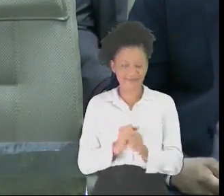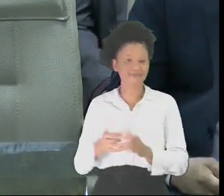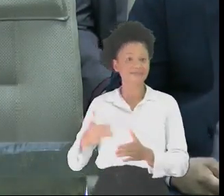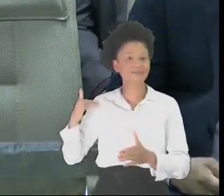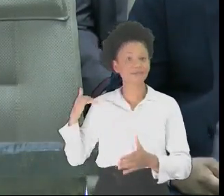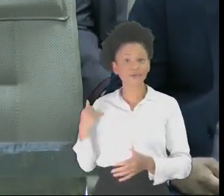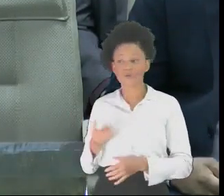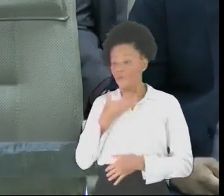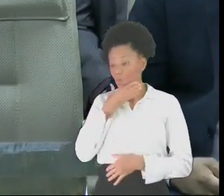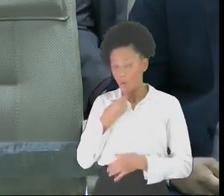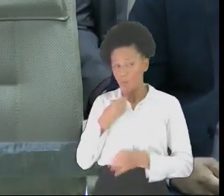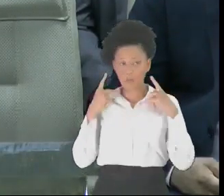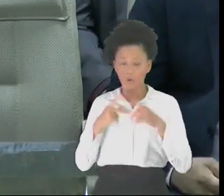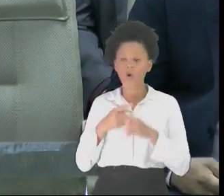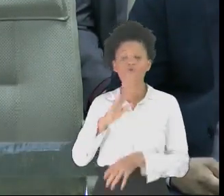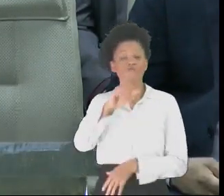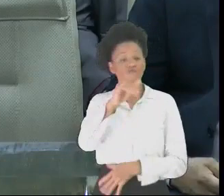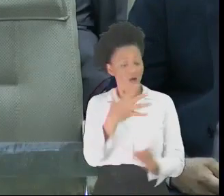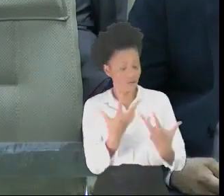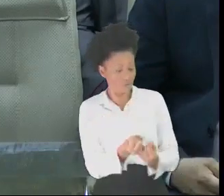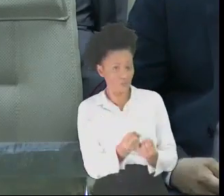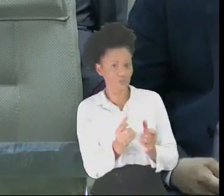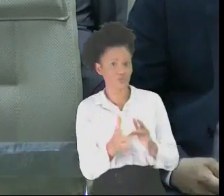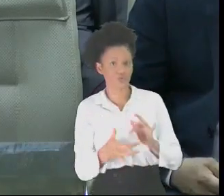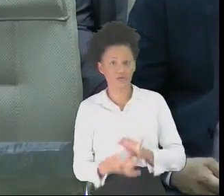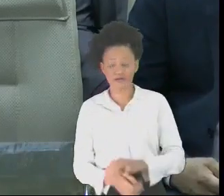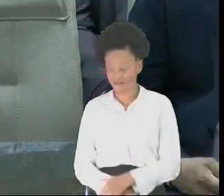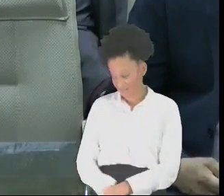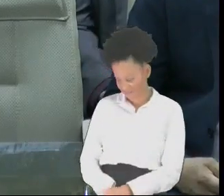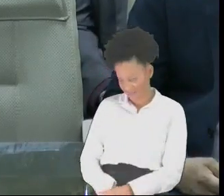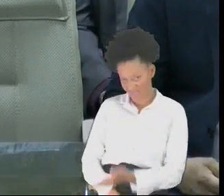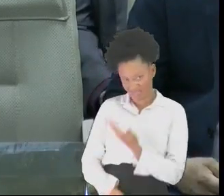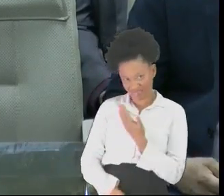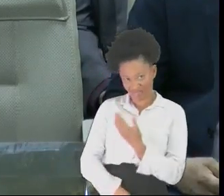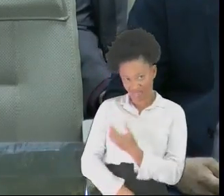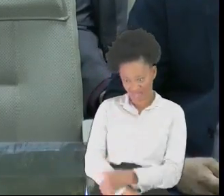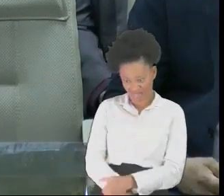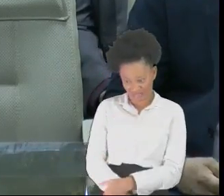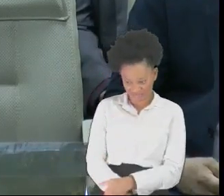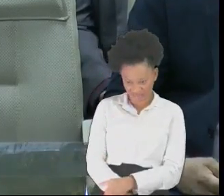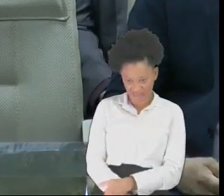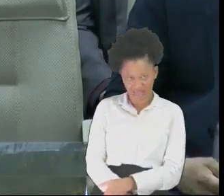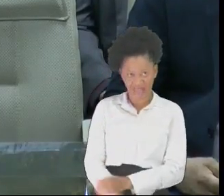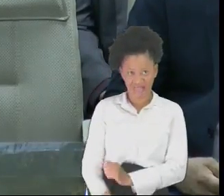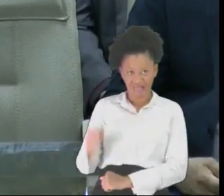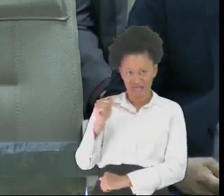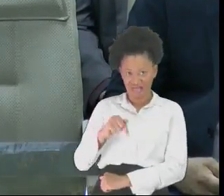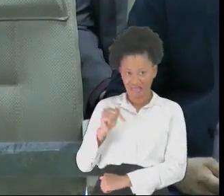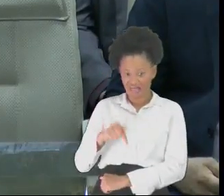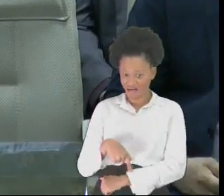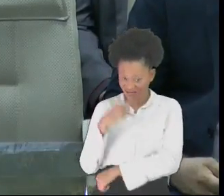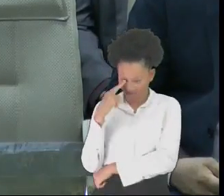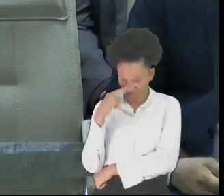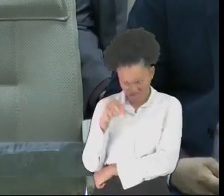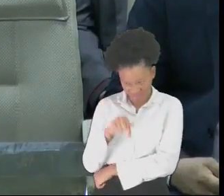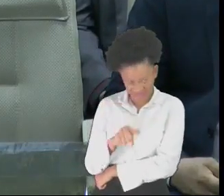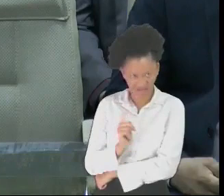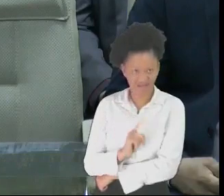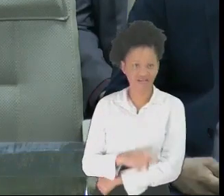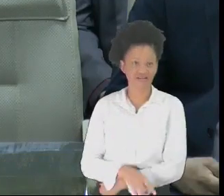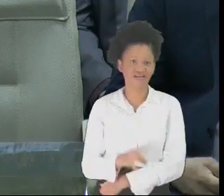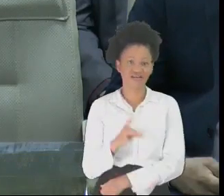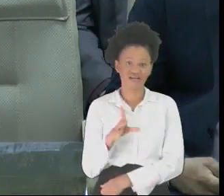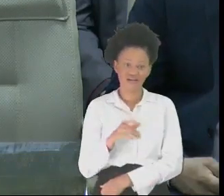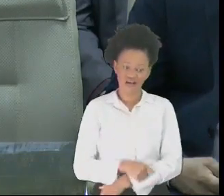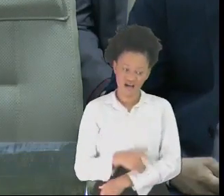o pregador, seu fulano, venha ser crente. Ele disse, mas é nada. Aqui tem lá crente. Aqui só tem